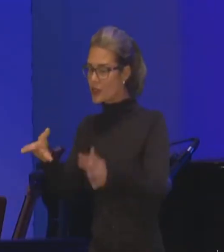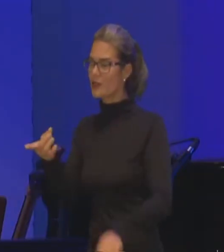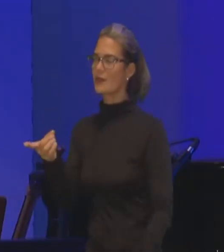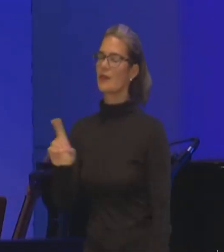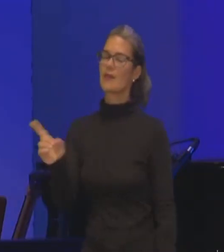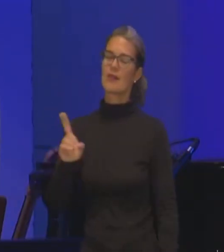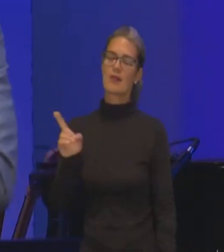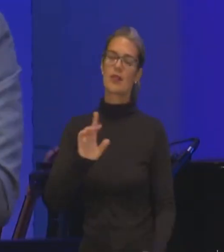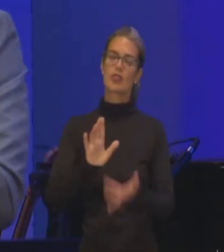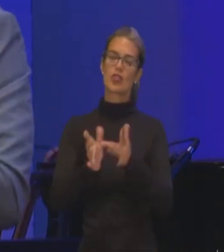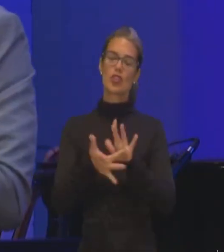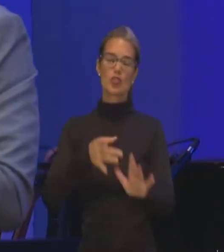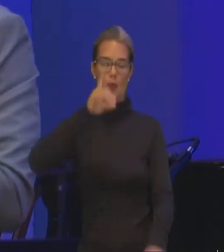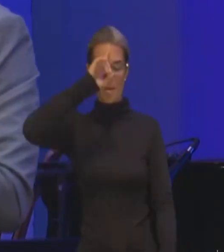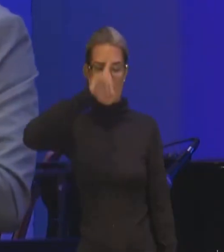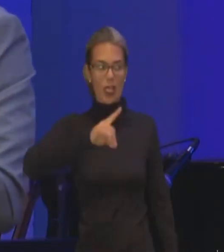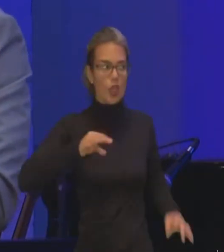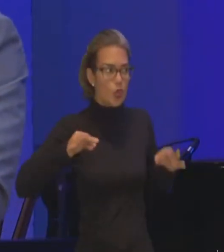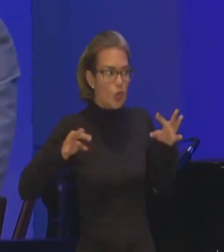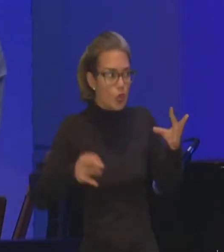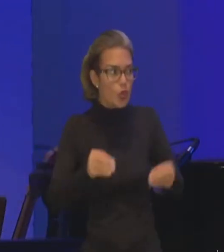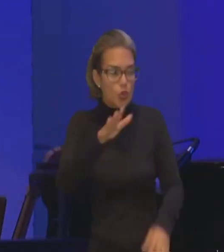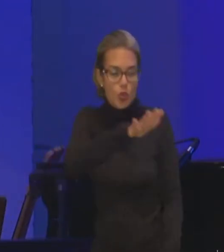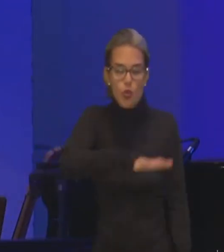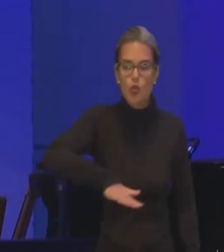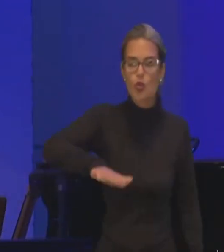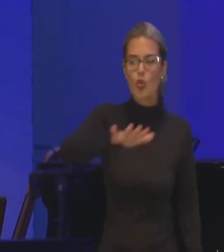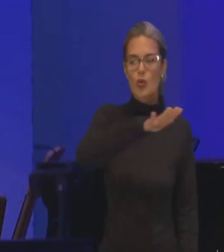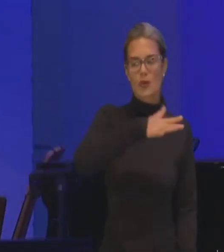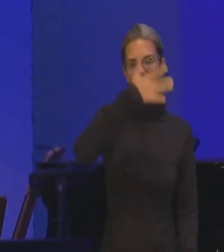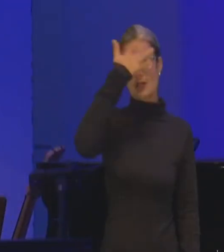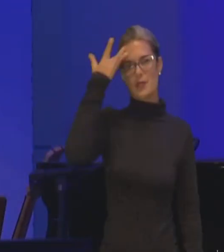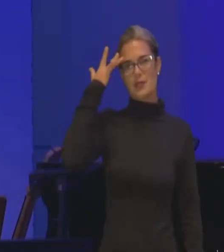a um pequeno